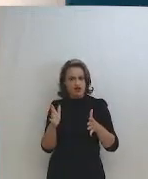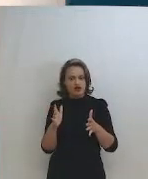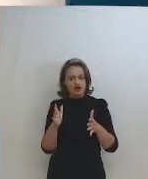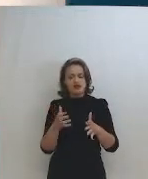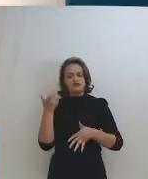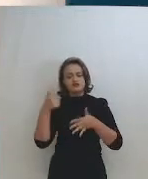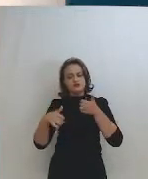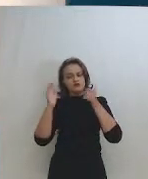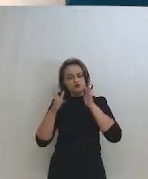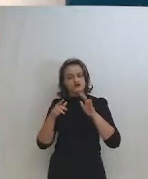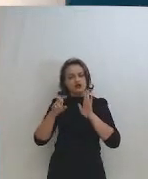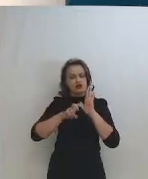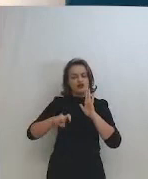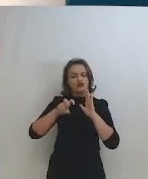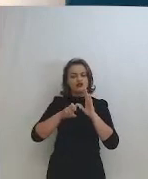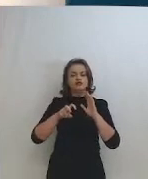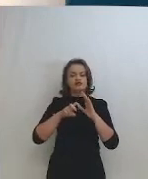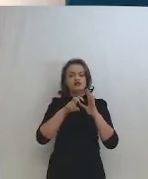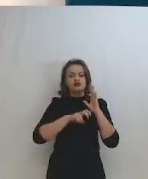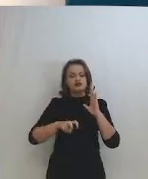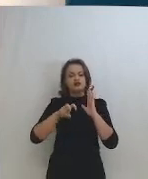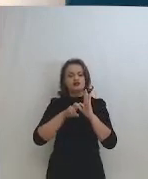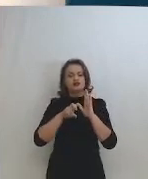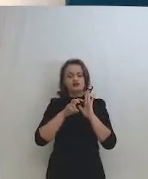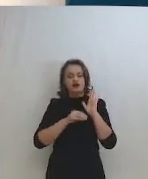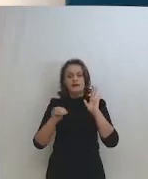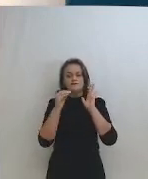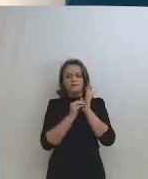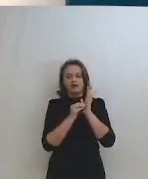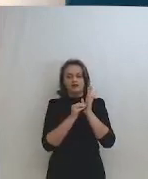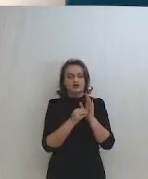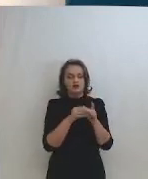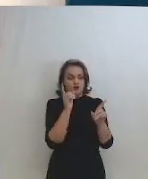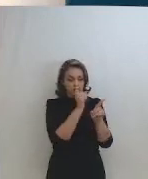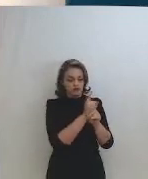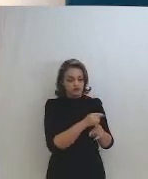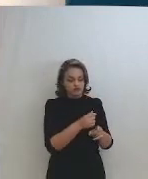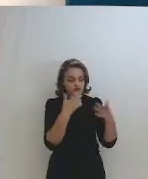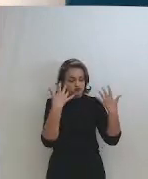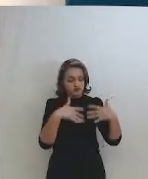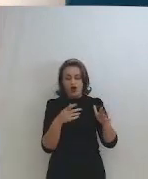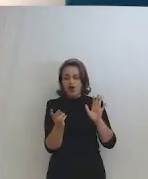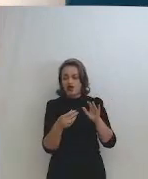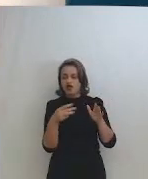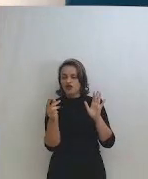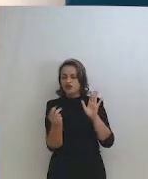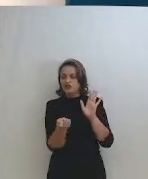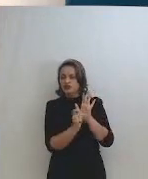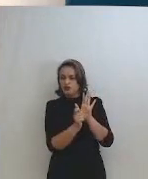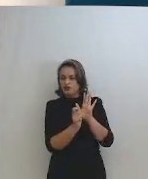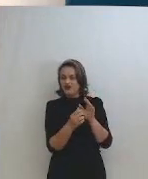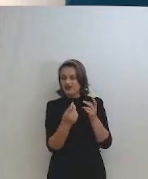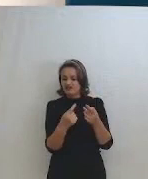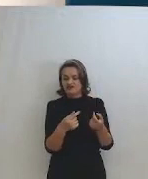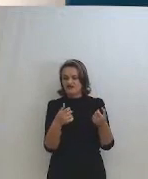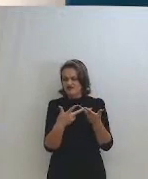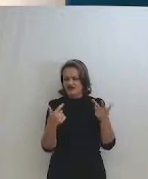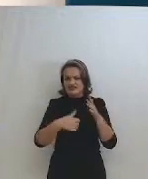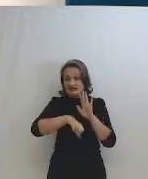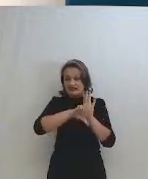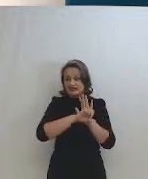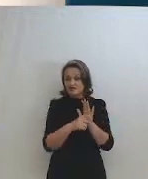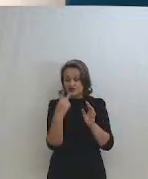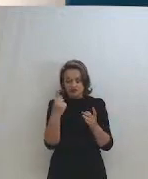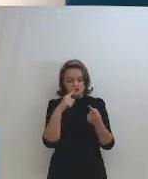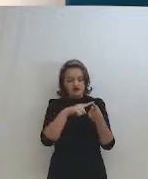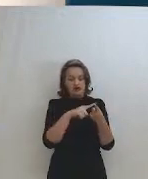pela quantidade e variedade da droga apreendida. São dois crimes, crime de tráfico e de associação para o